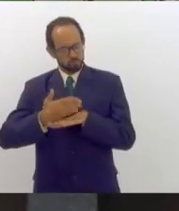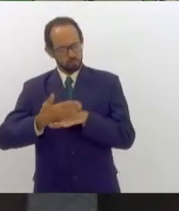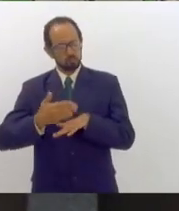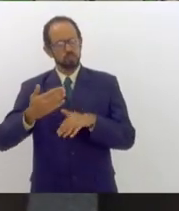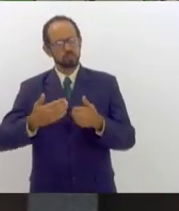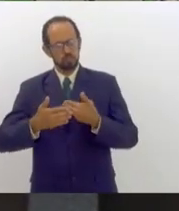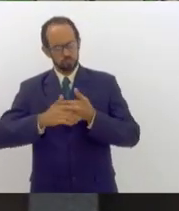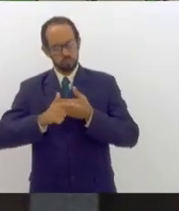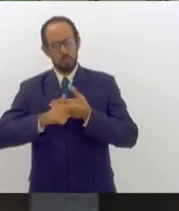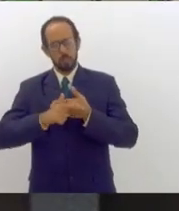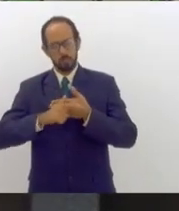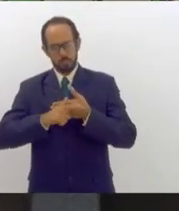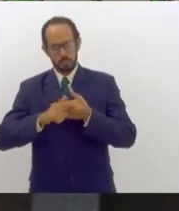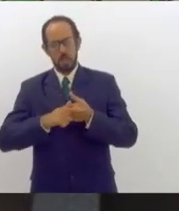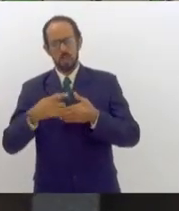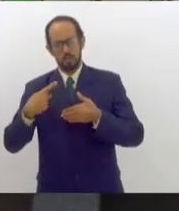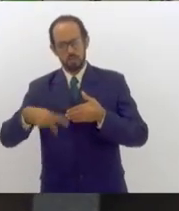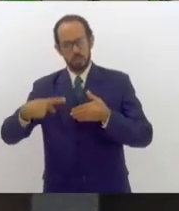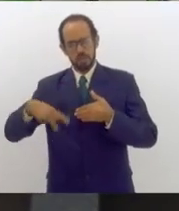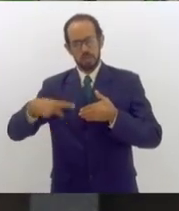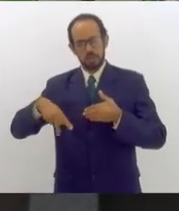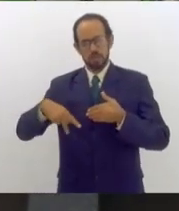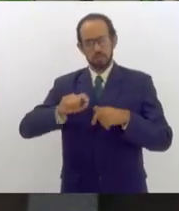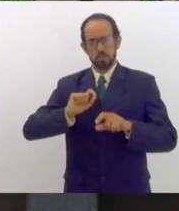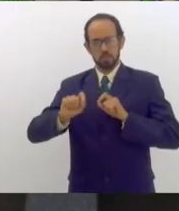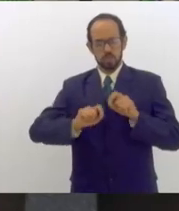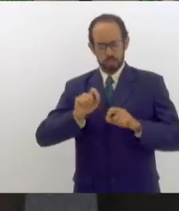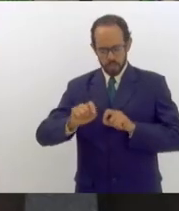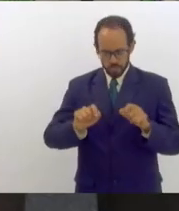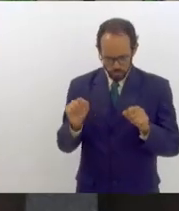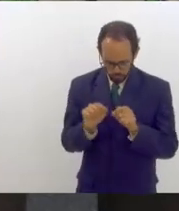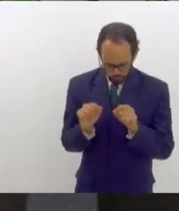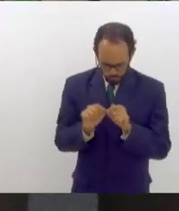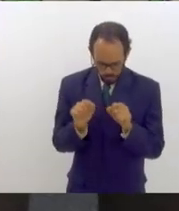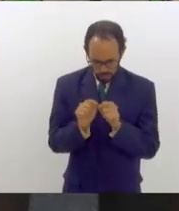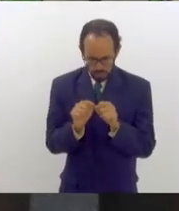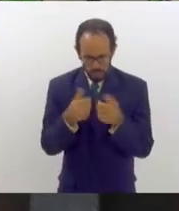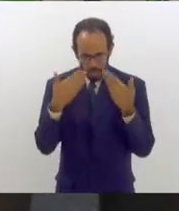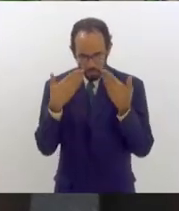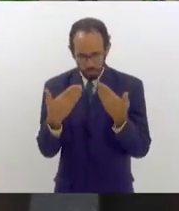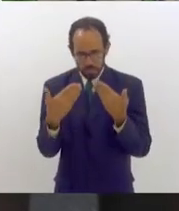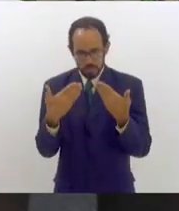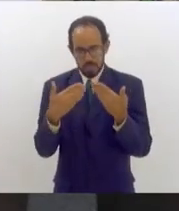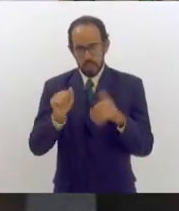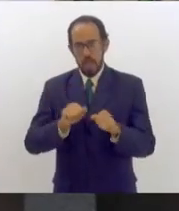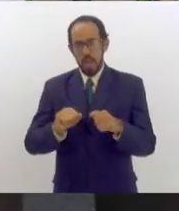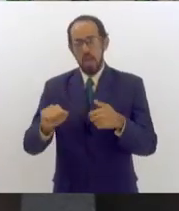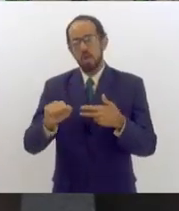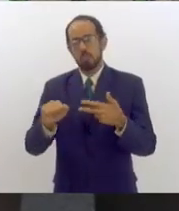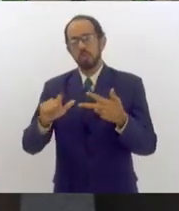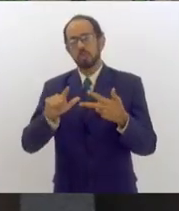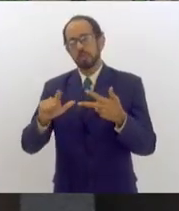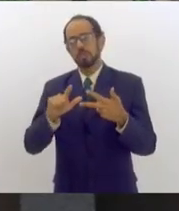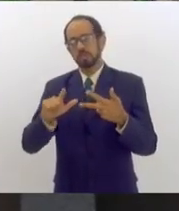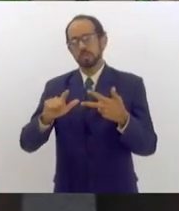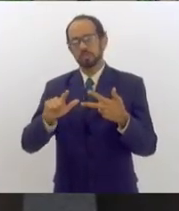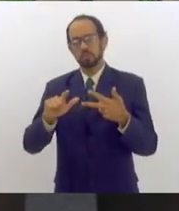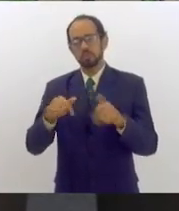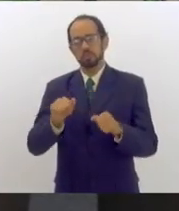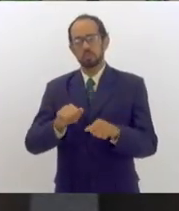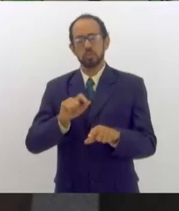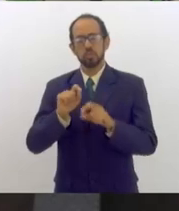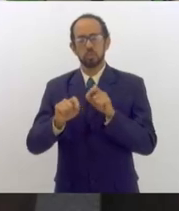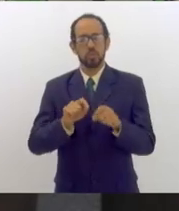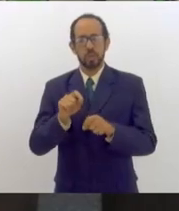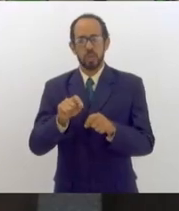seu papel institucional de fazer apresentar ao poder legislativo exatamente